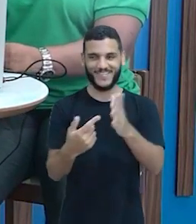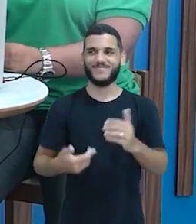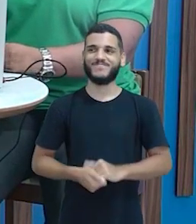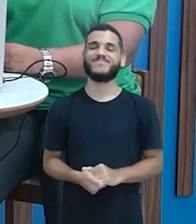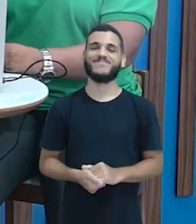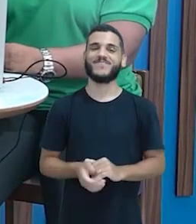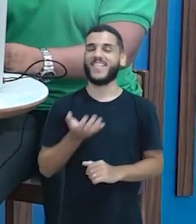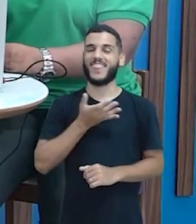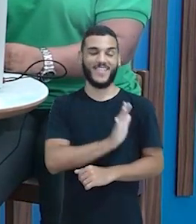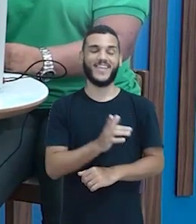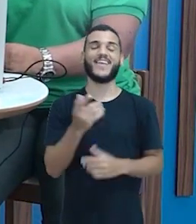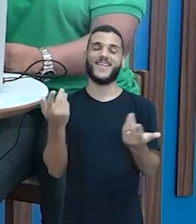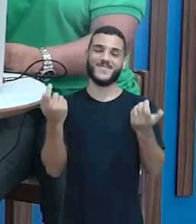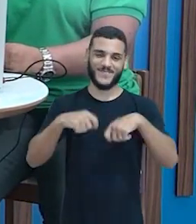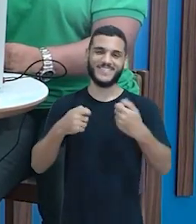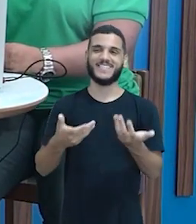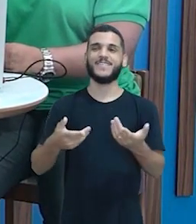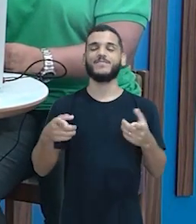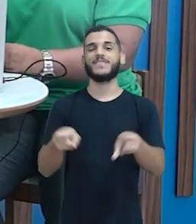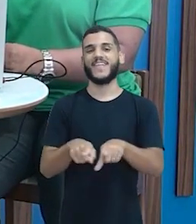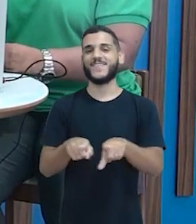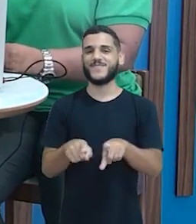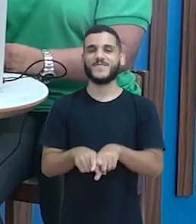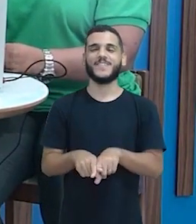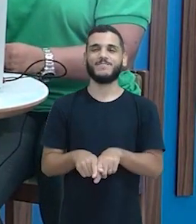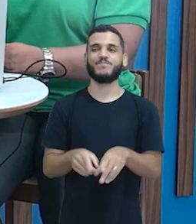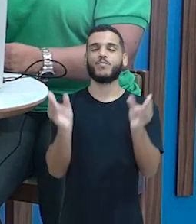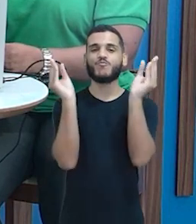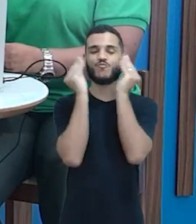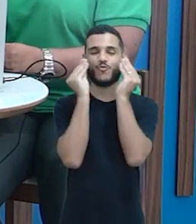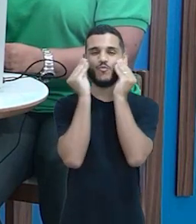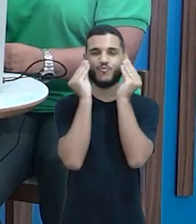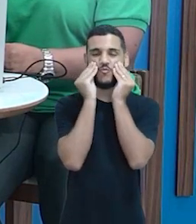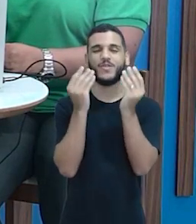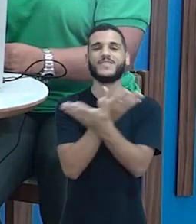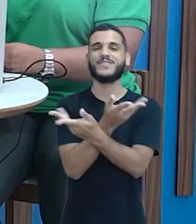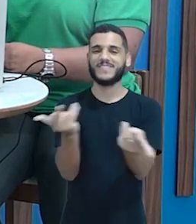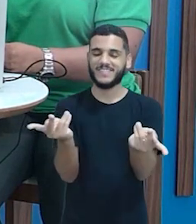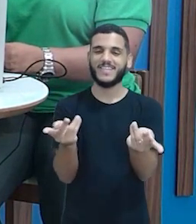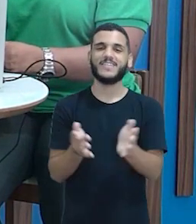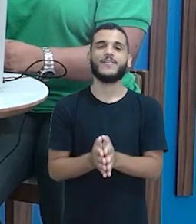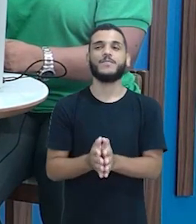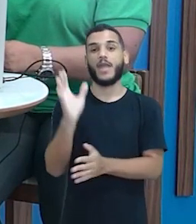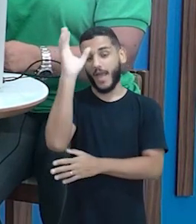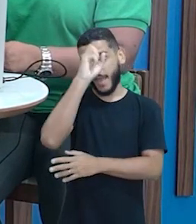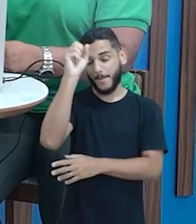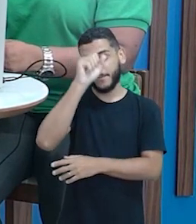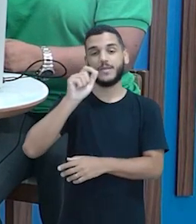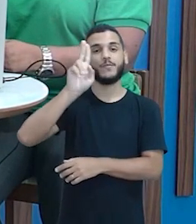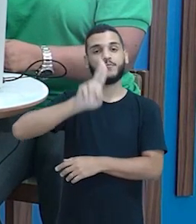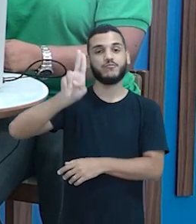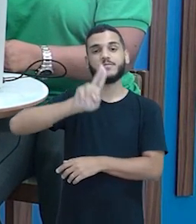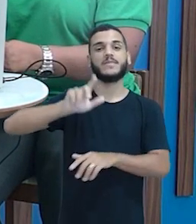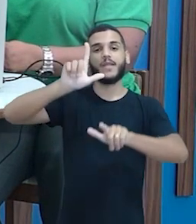você vem só um cheiro para vocês a cidade